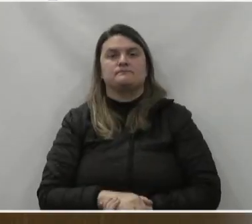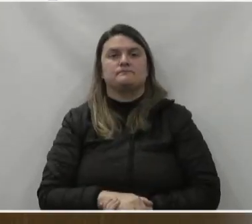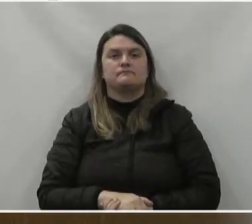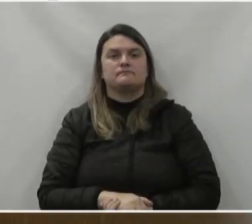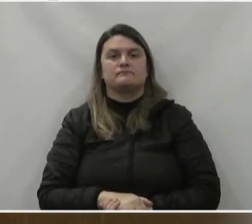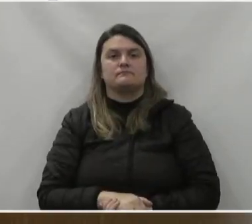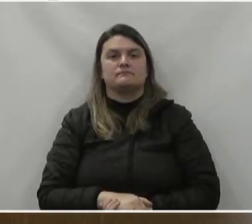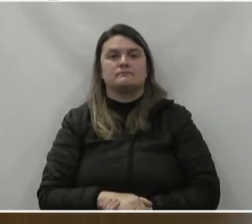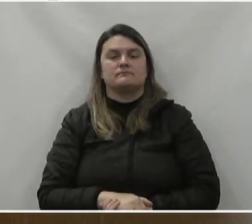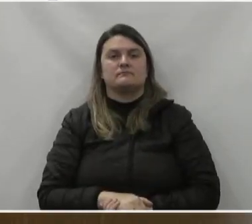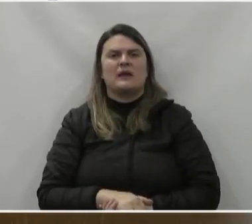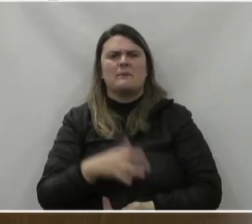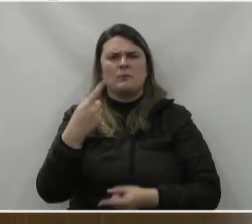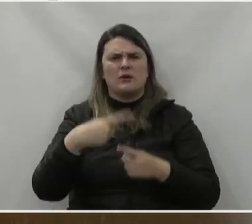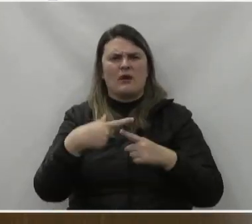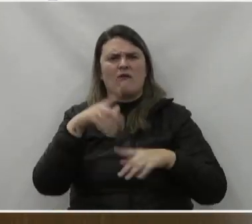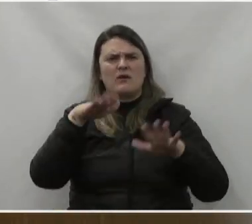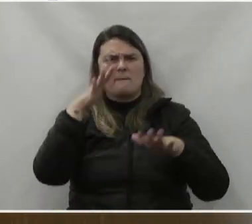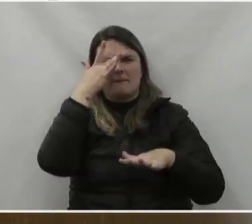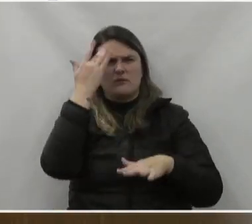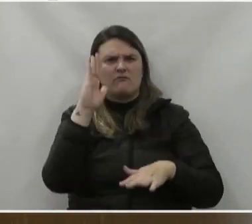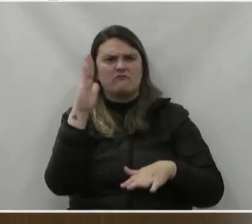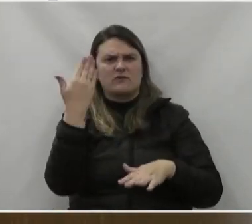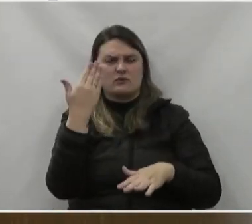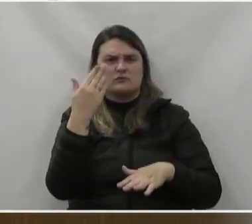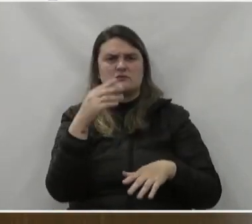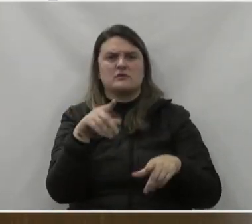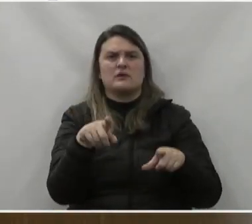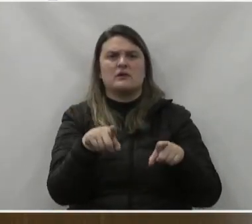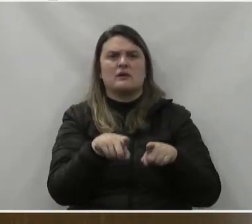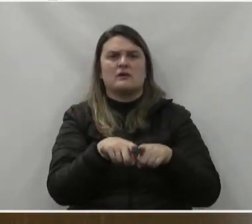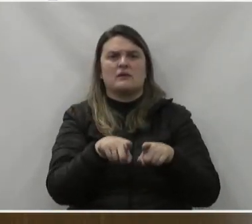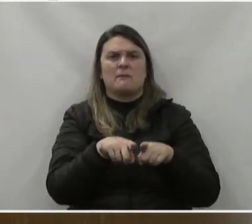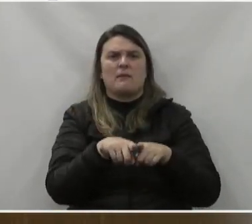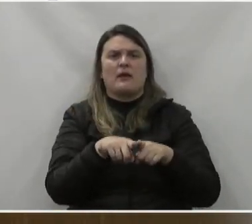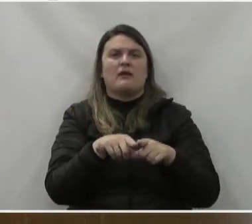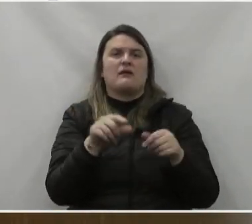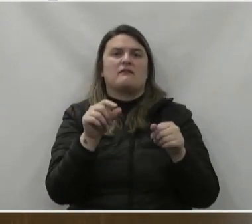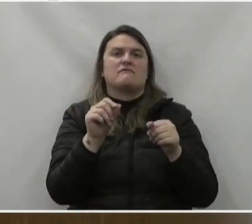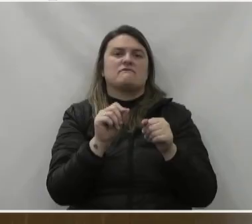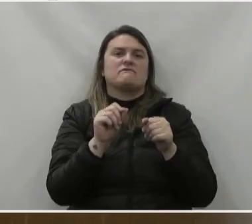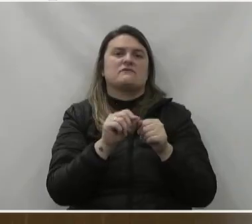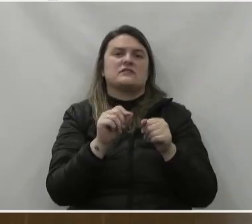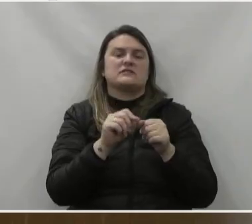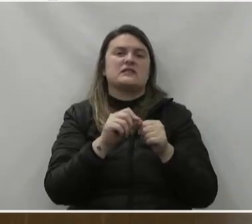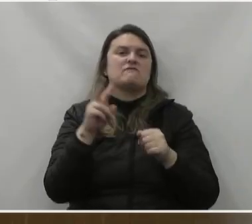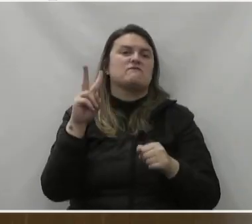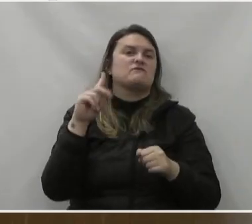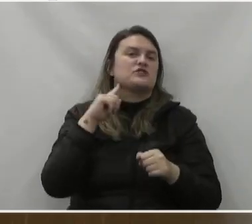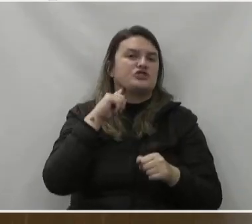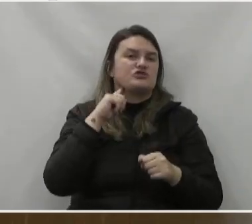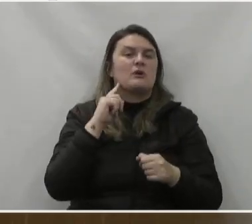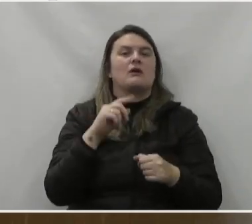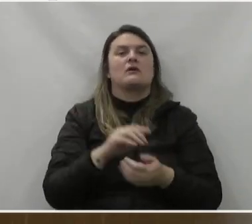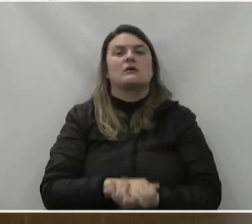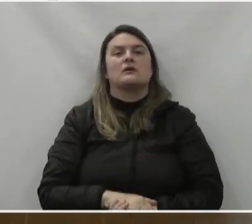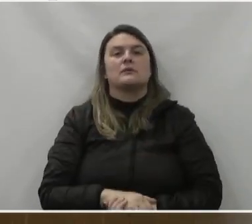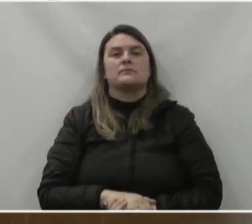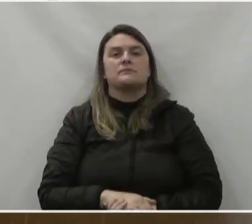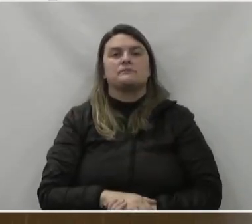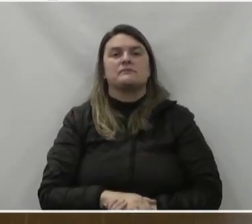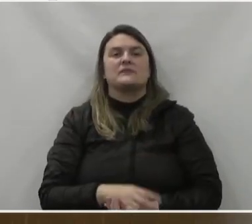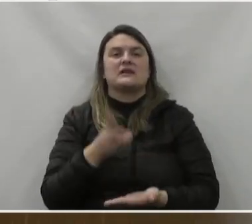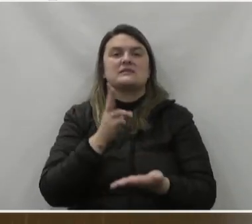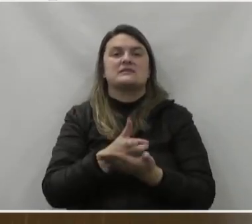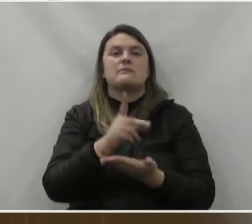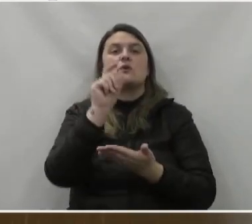menos hipocrisia e chega de mimimi, né? De se fazer de vitimismo aí, tá bom? Sempre aqueles que